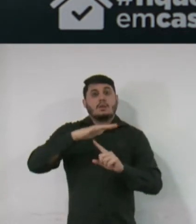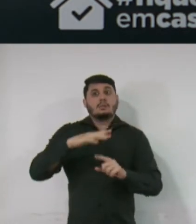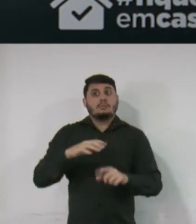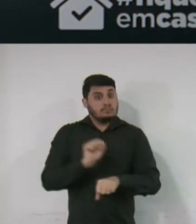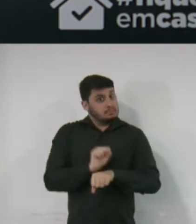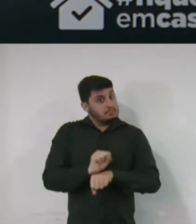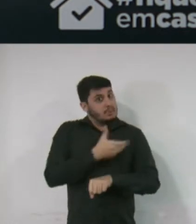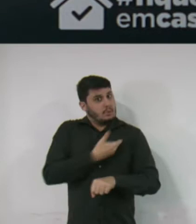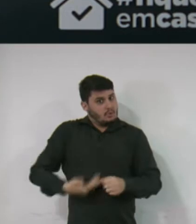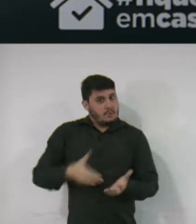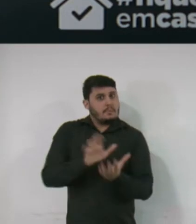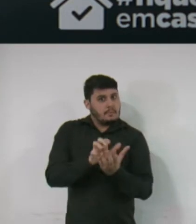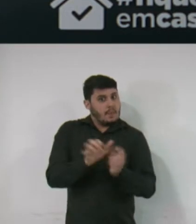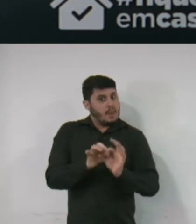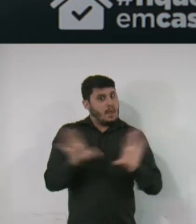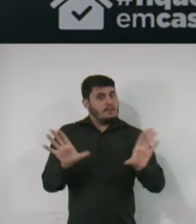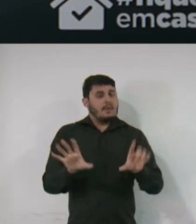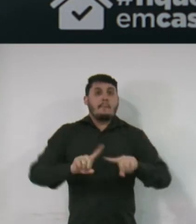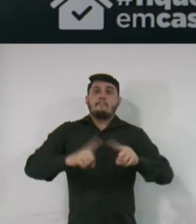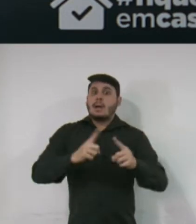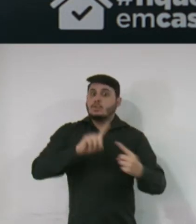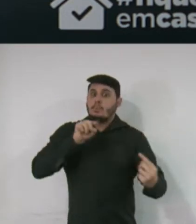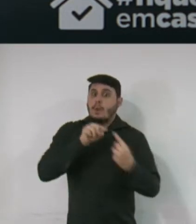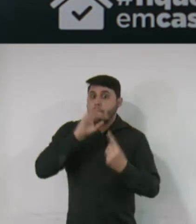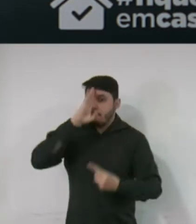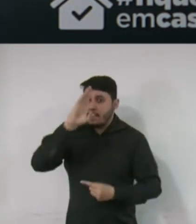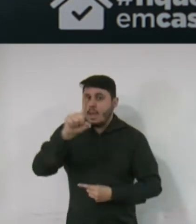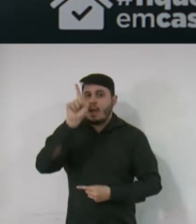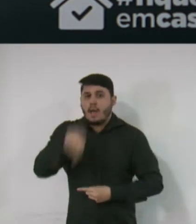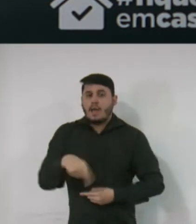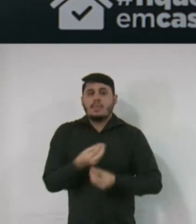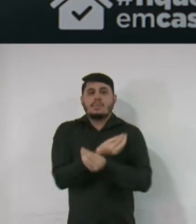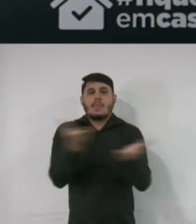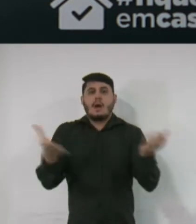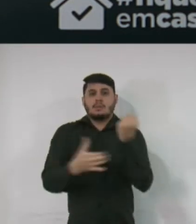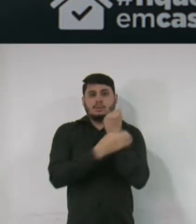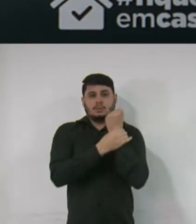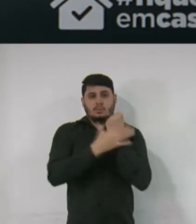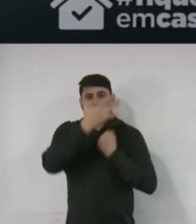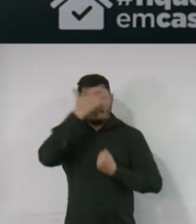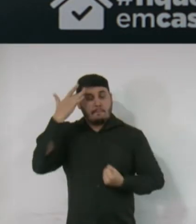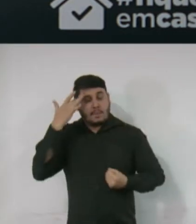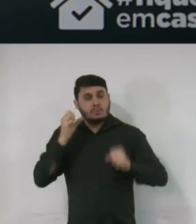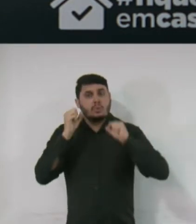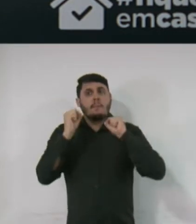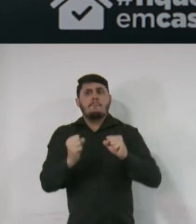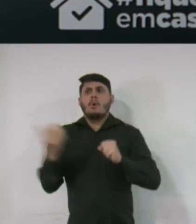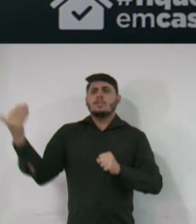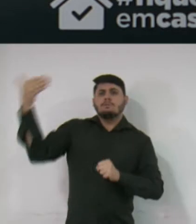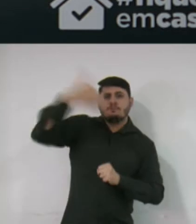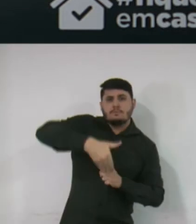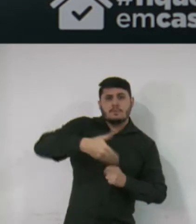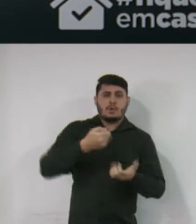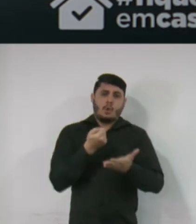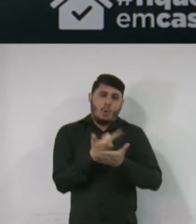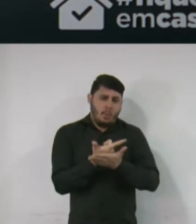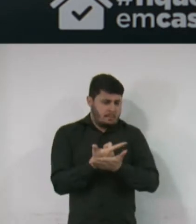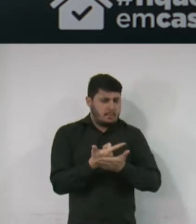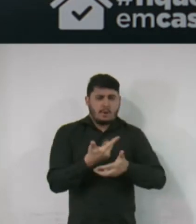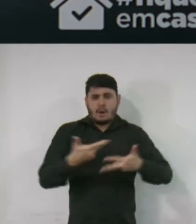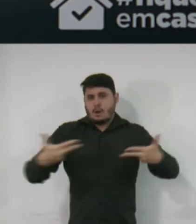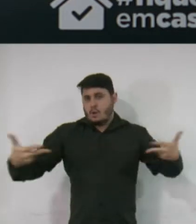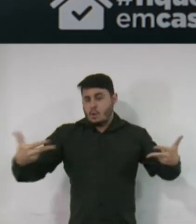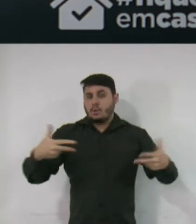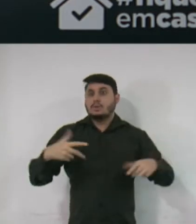os feirantes e os frequentadores dessa feira, garantindo que Caruaru possa ter uma retomada segura e sustentável. Essa é a